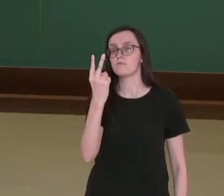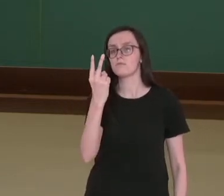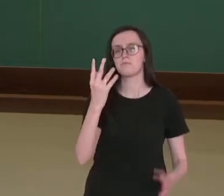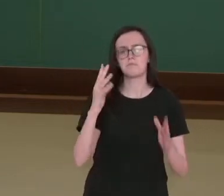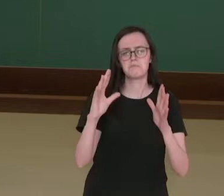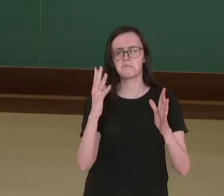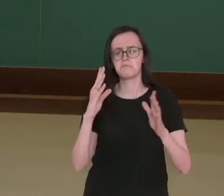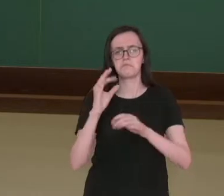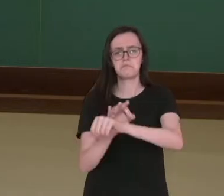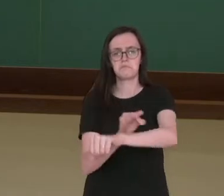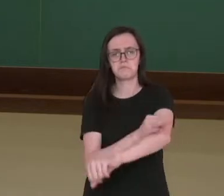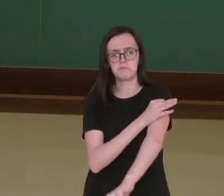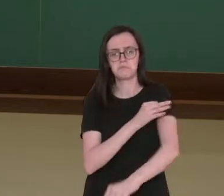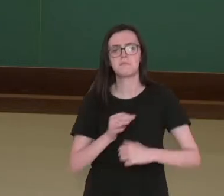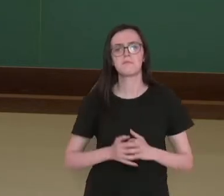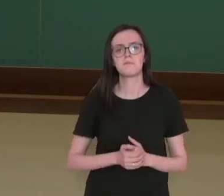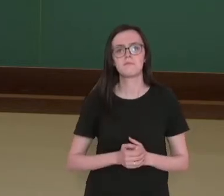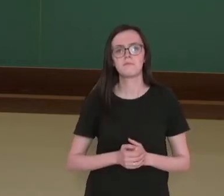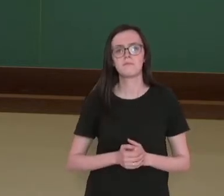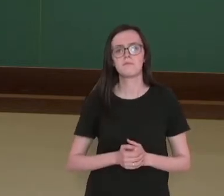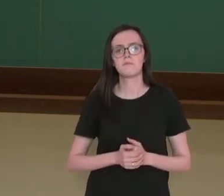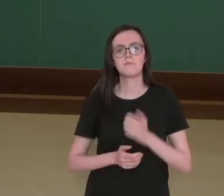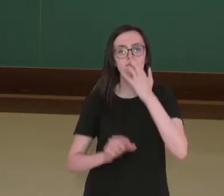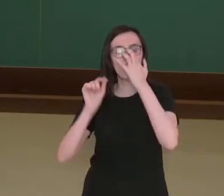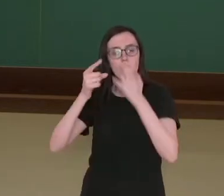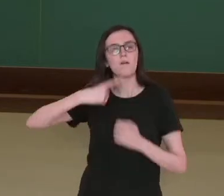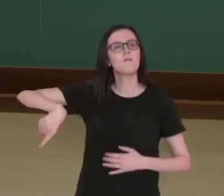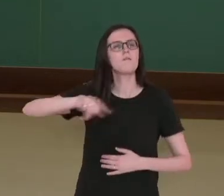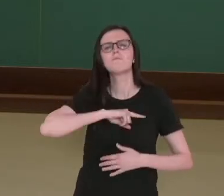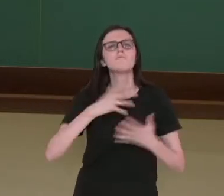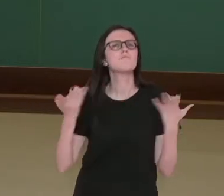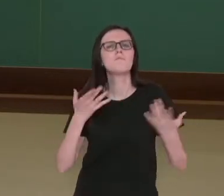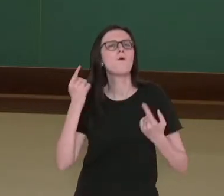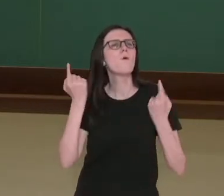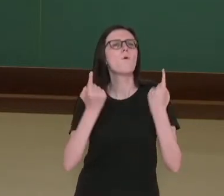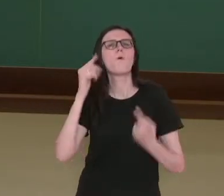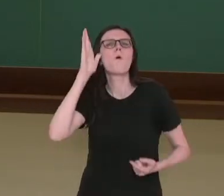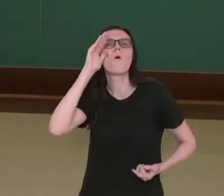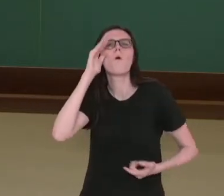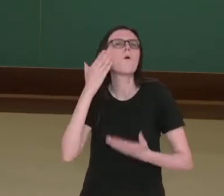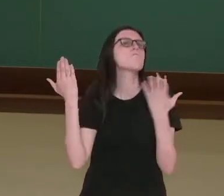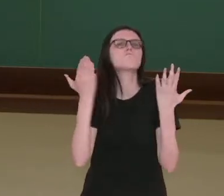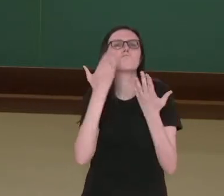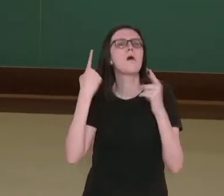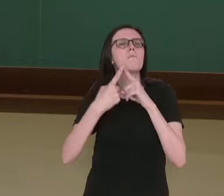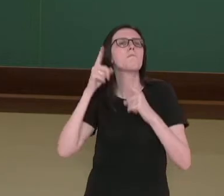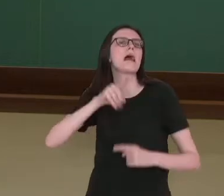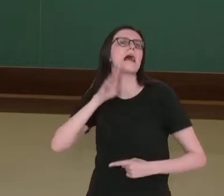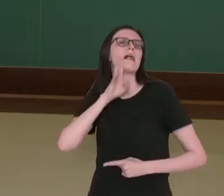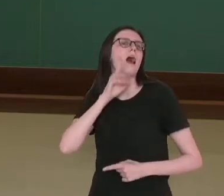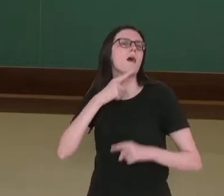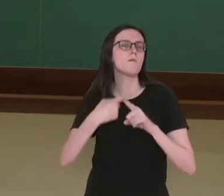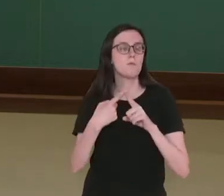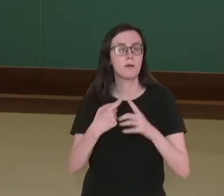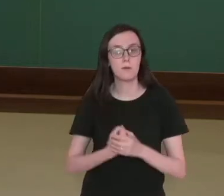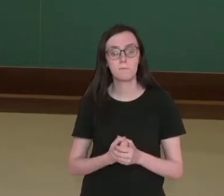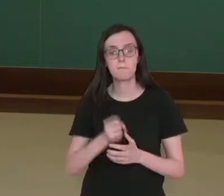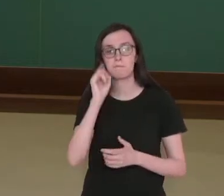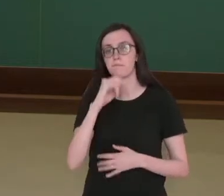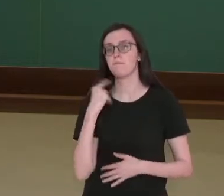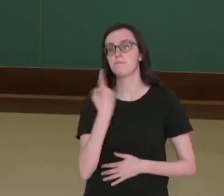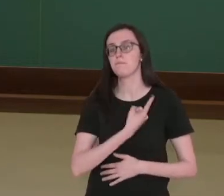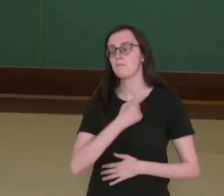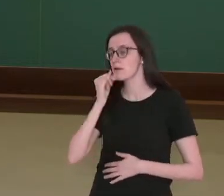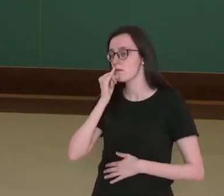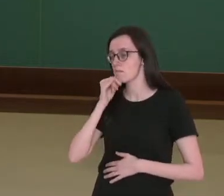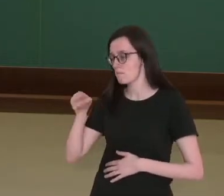37,2 células. O que a gente faz? Qual que é a curiosidade aqui, o que é bem legal? Se nós pegarmos as